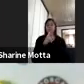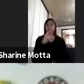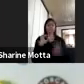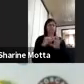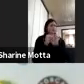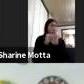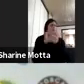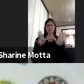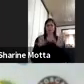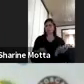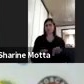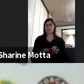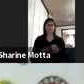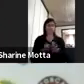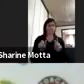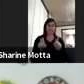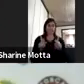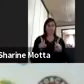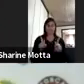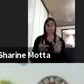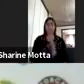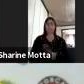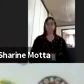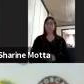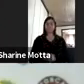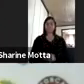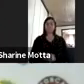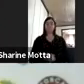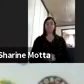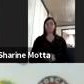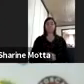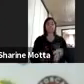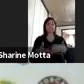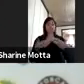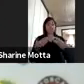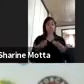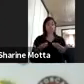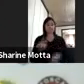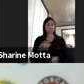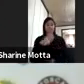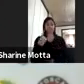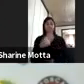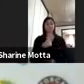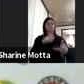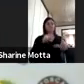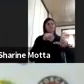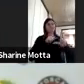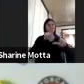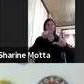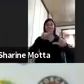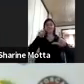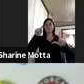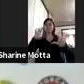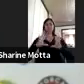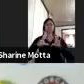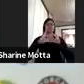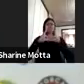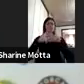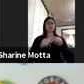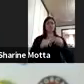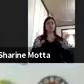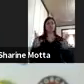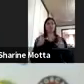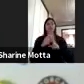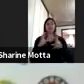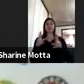poder complementar com o que você achar necessário, tá? Bom, nós temos índices altíssimos de relação aqui, vou falar nesse